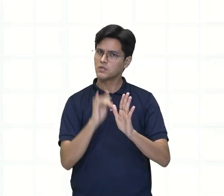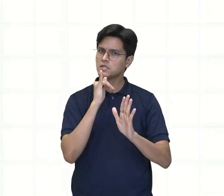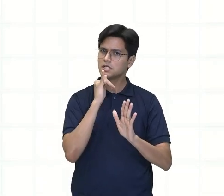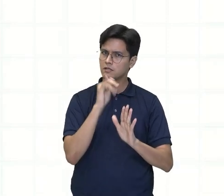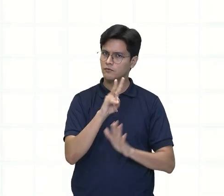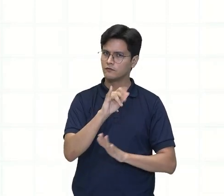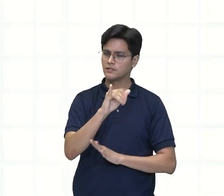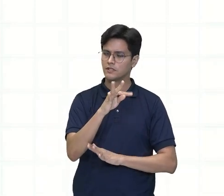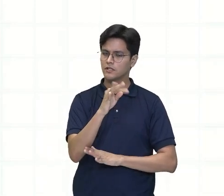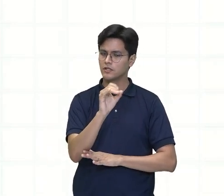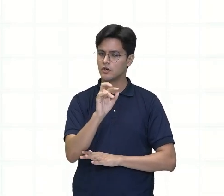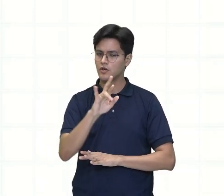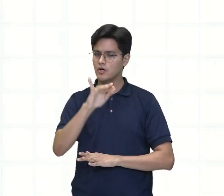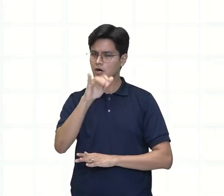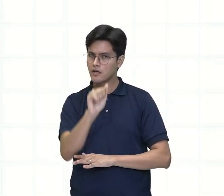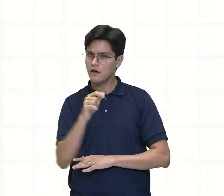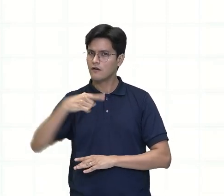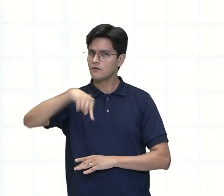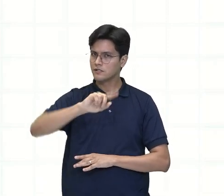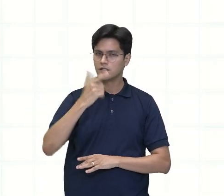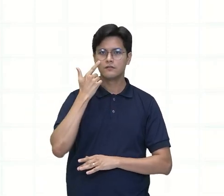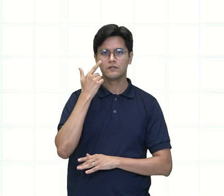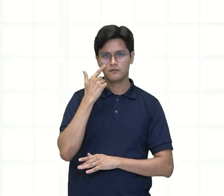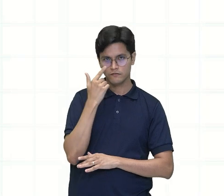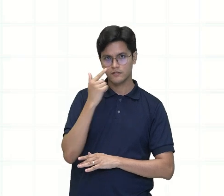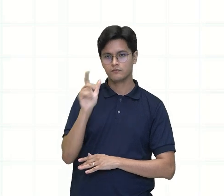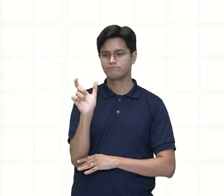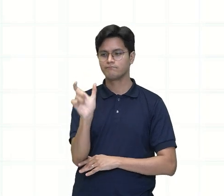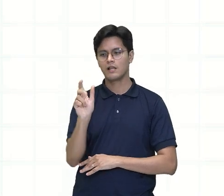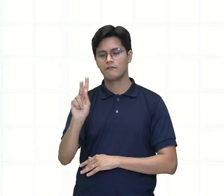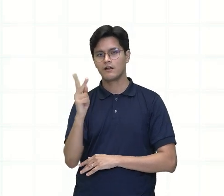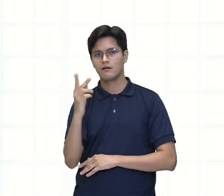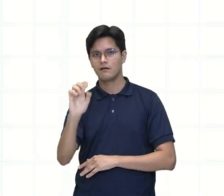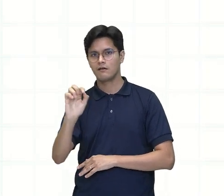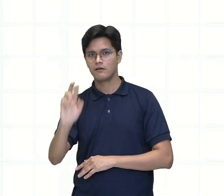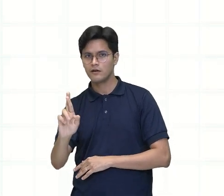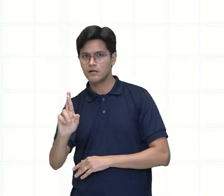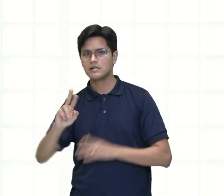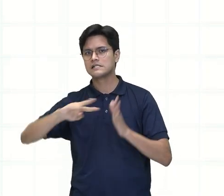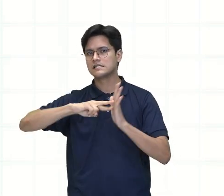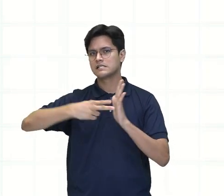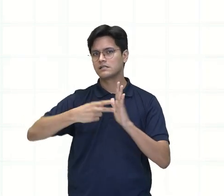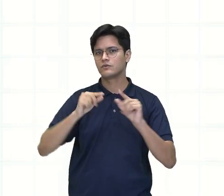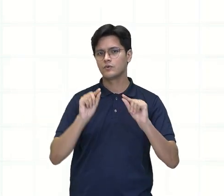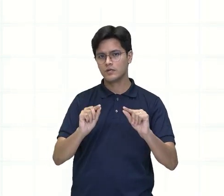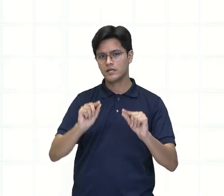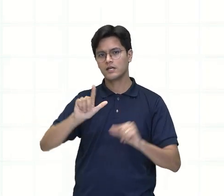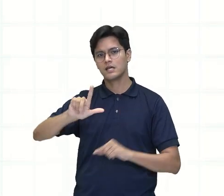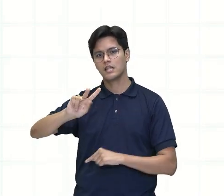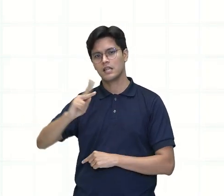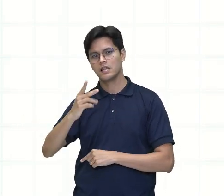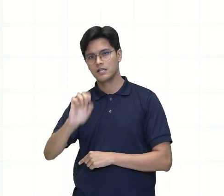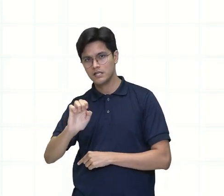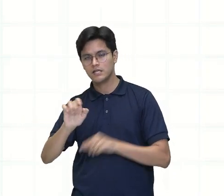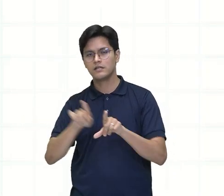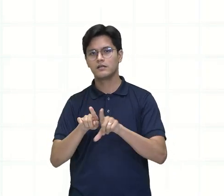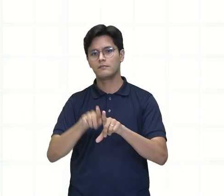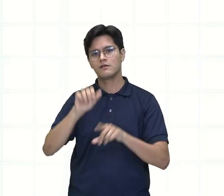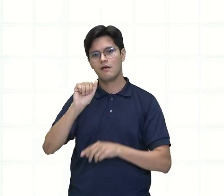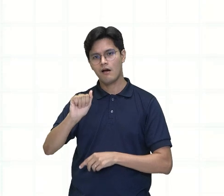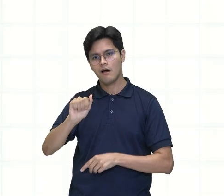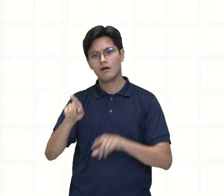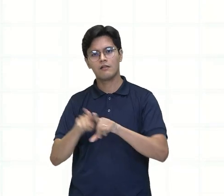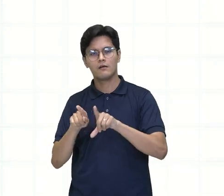Her, her. Qual é o significado de her? Lhe, a, ela